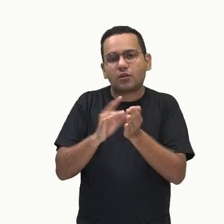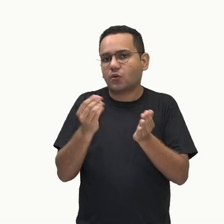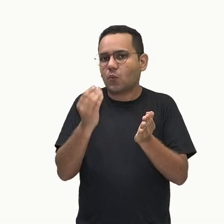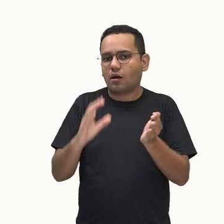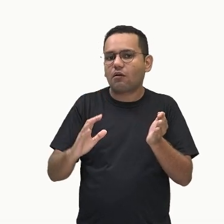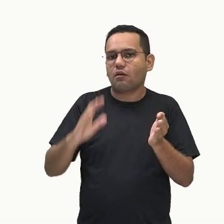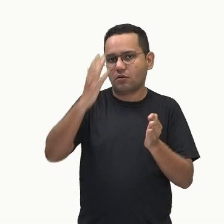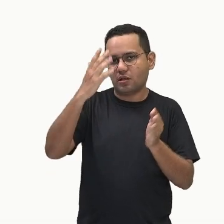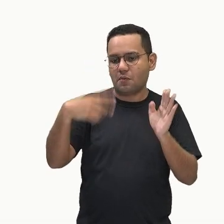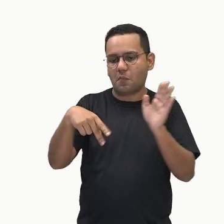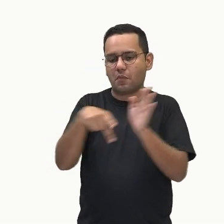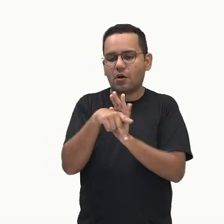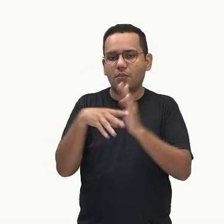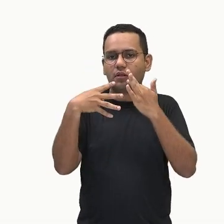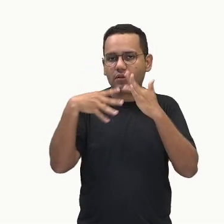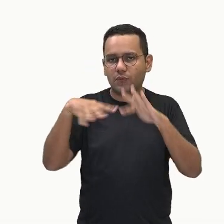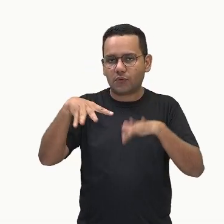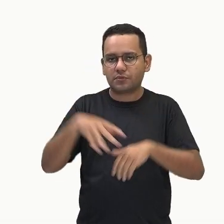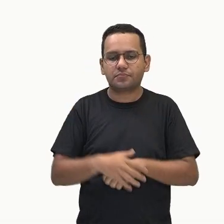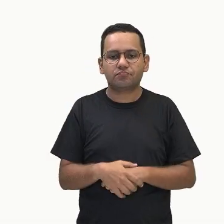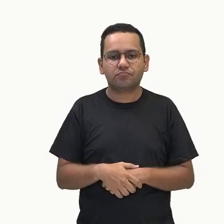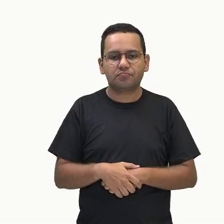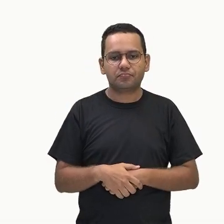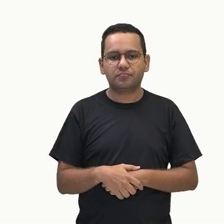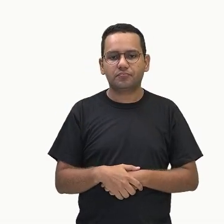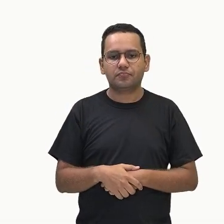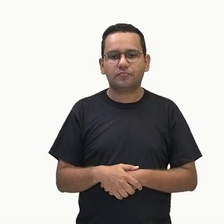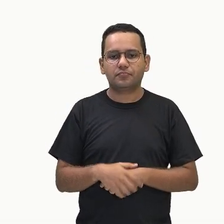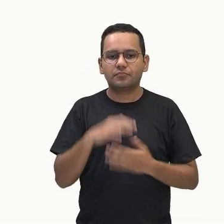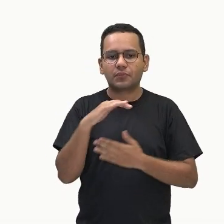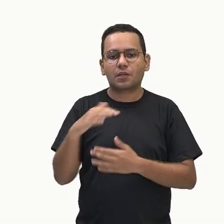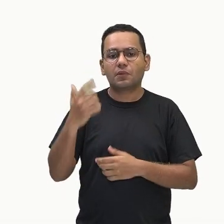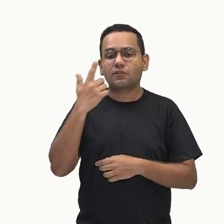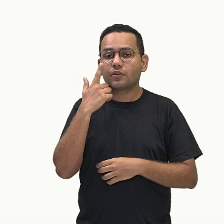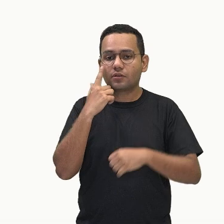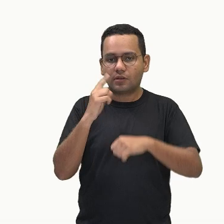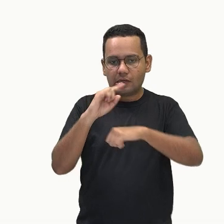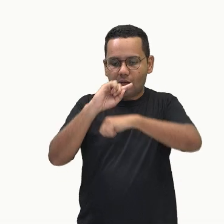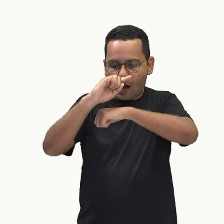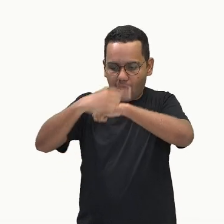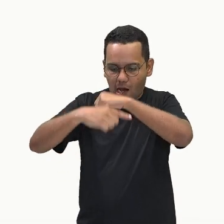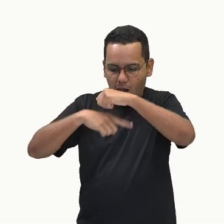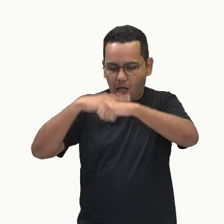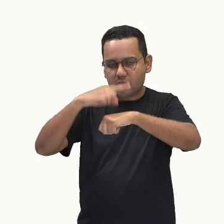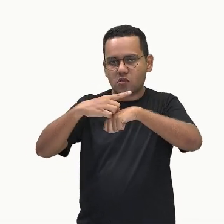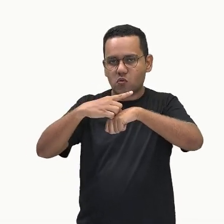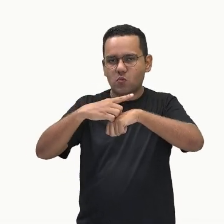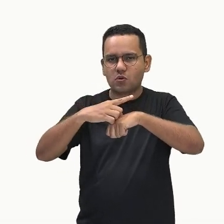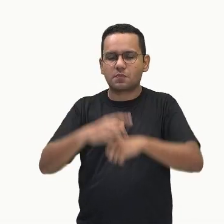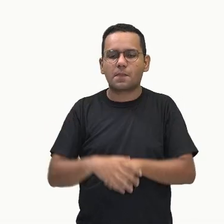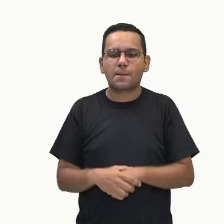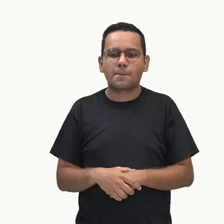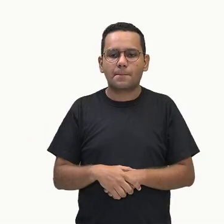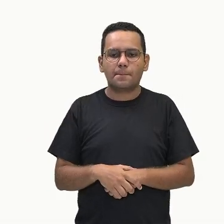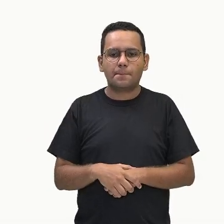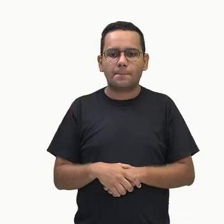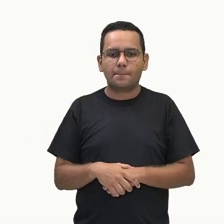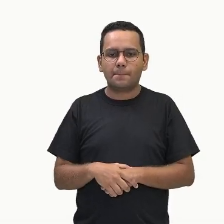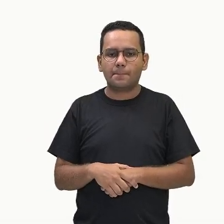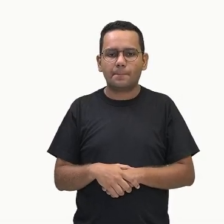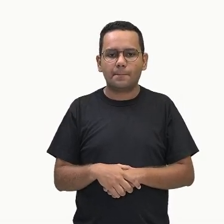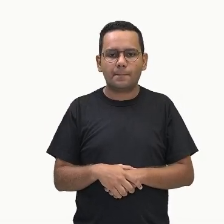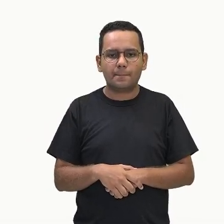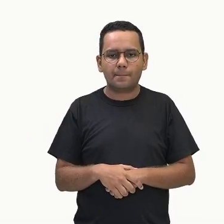da natureza. Quando falamos de átomos ao longo da história, né, ao longo